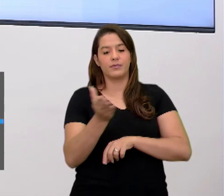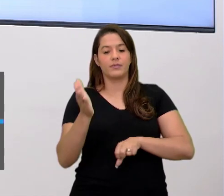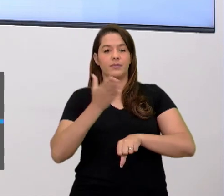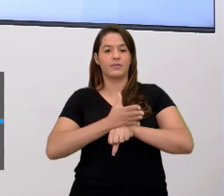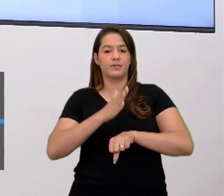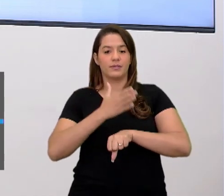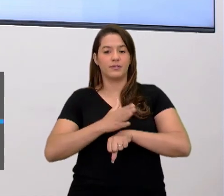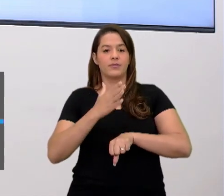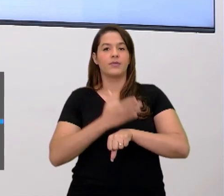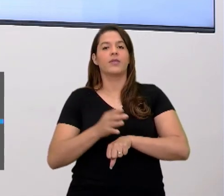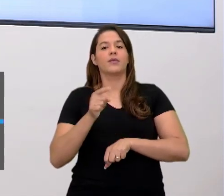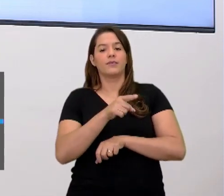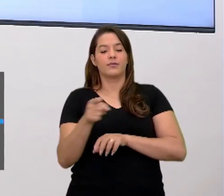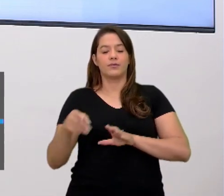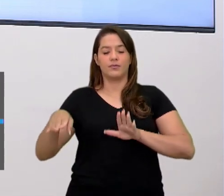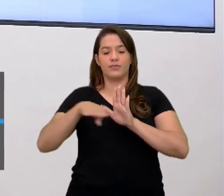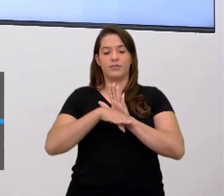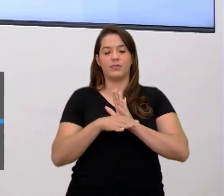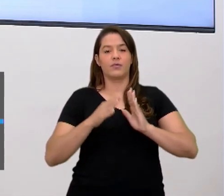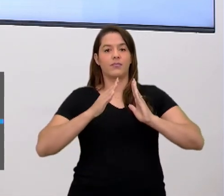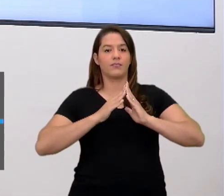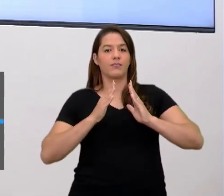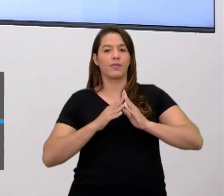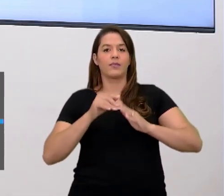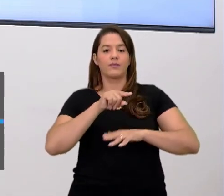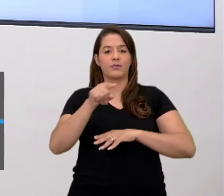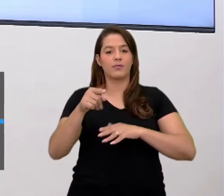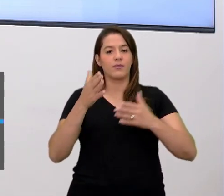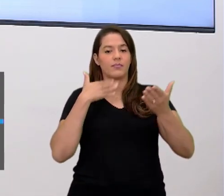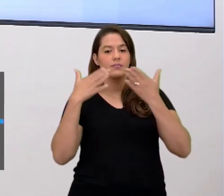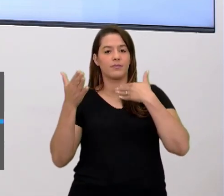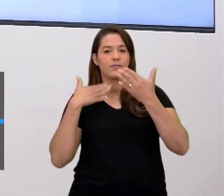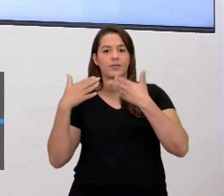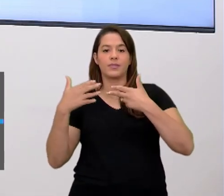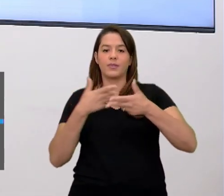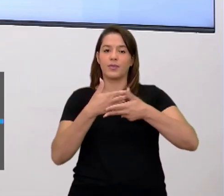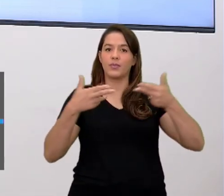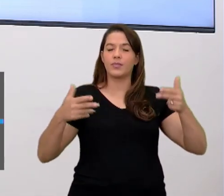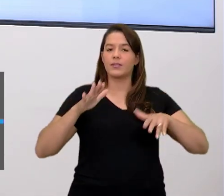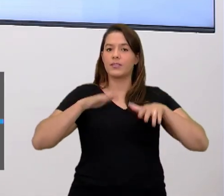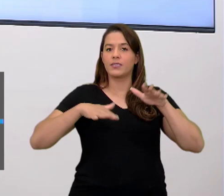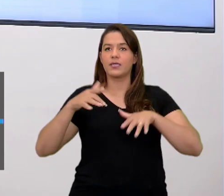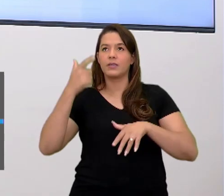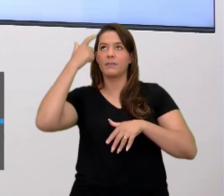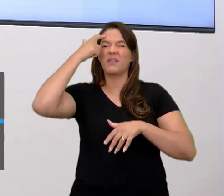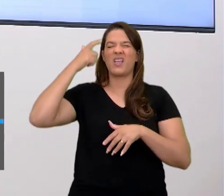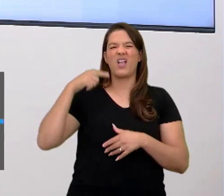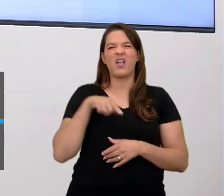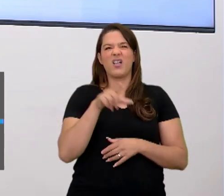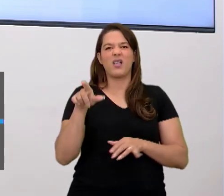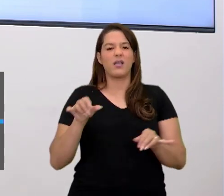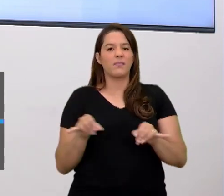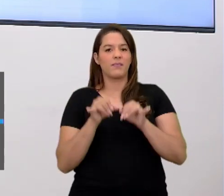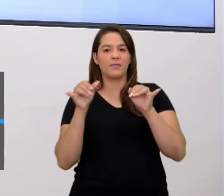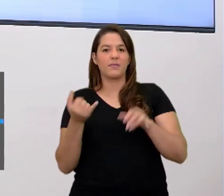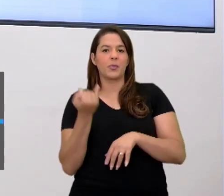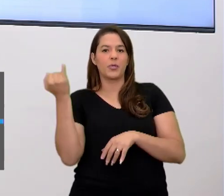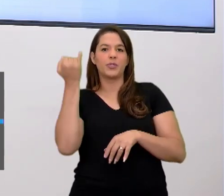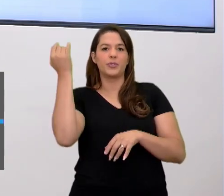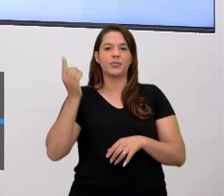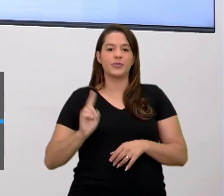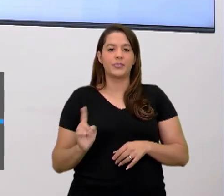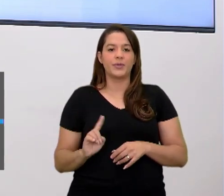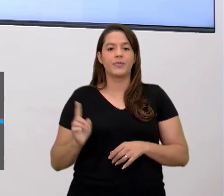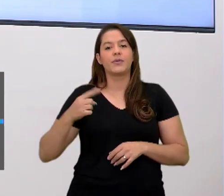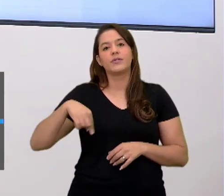você vai ter assunto, né, para discutir. Aí perceba que são coisinhas que às vezes pensa, não tem importância, não tem... E de repente você se vê